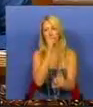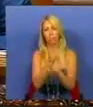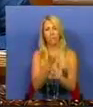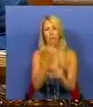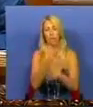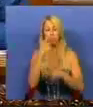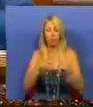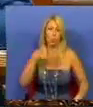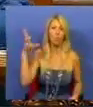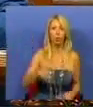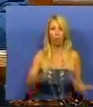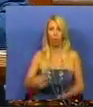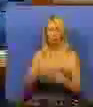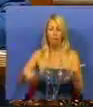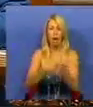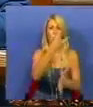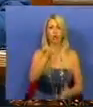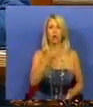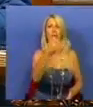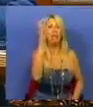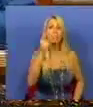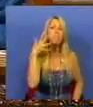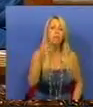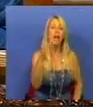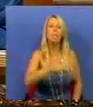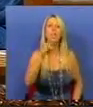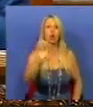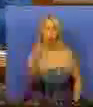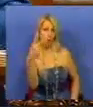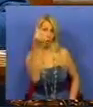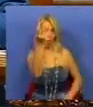que neste momento pagam 2,7 mil milhões de euros, que é o dinheiro